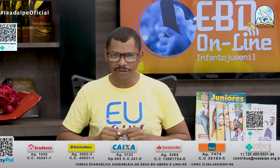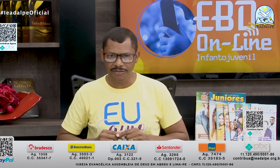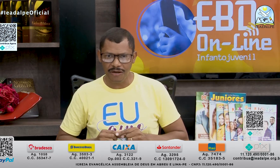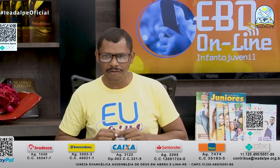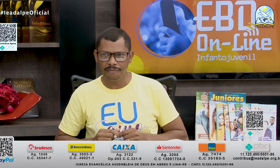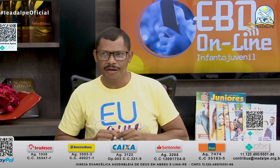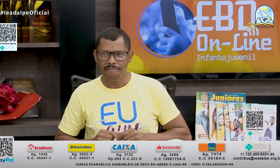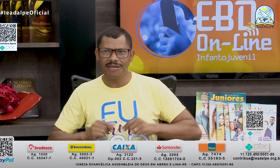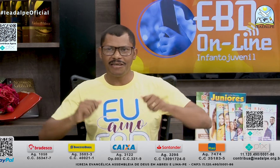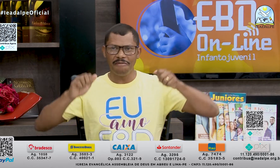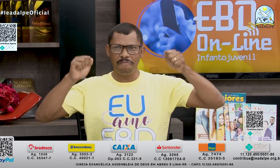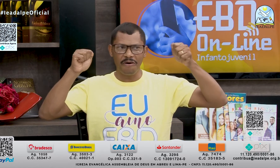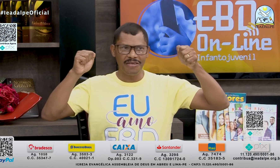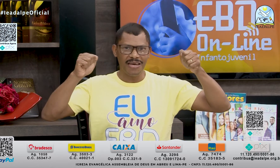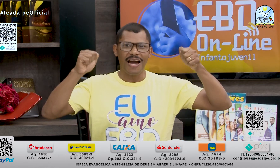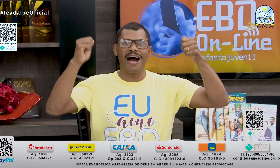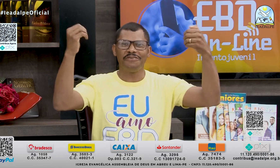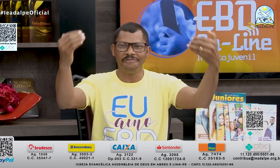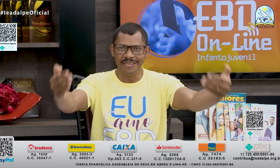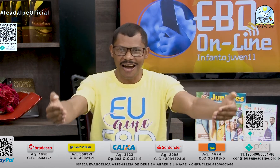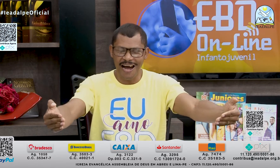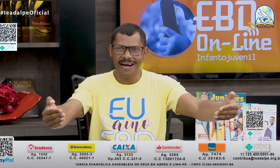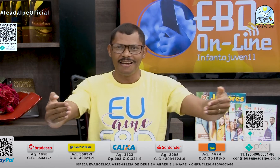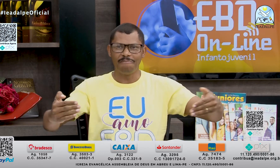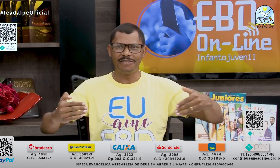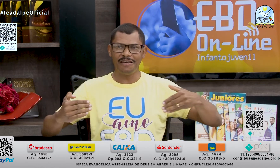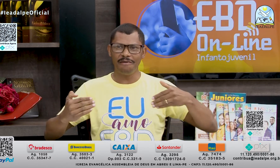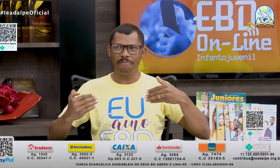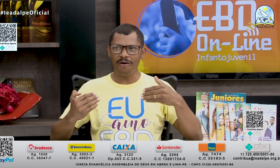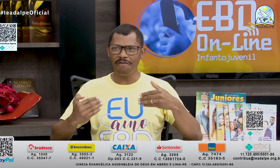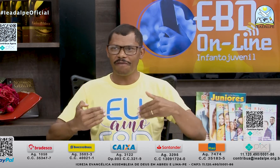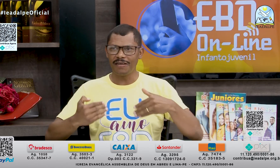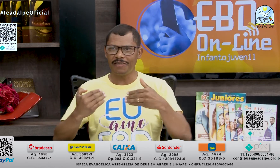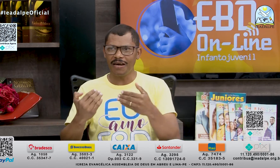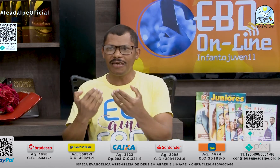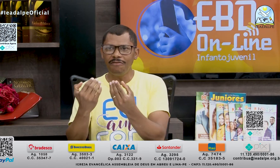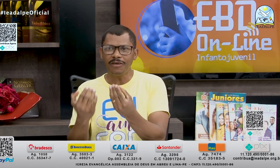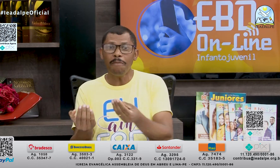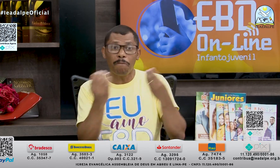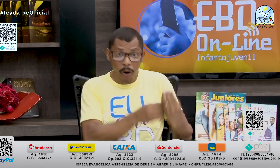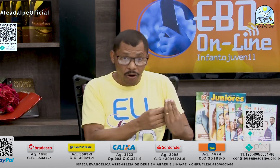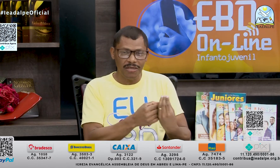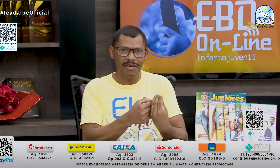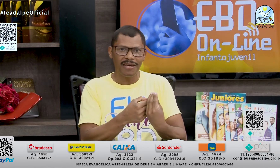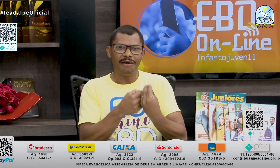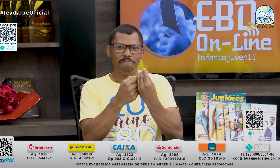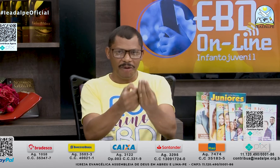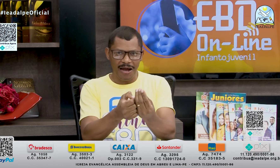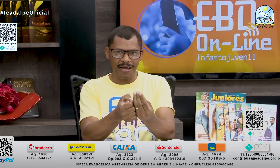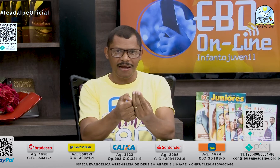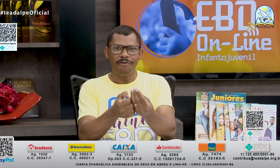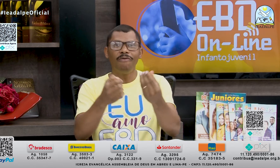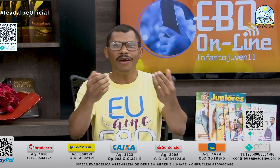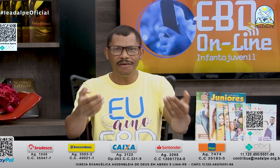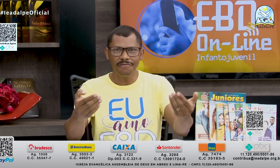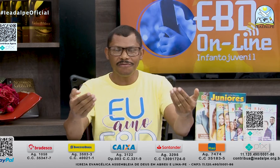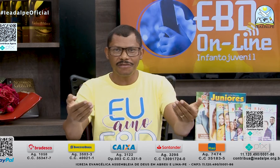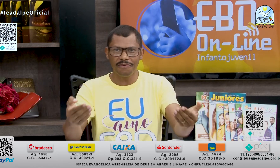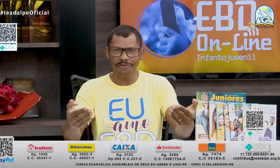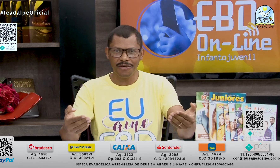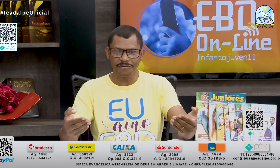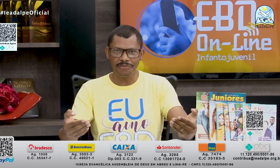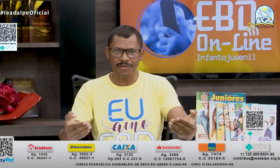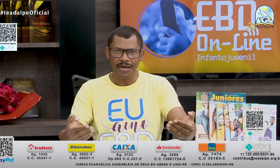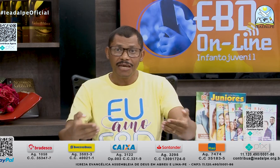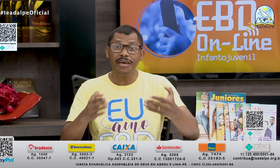pode contribuir com missão mas ele pode ajudar mas ele pode fazer aquilo que pode para o